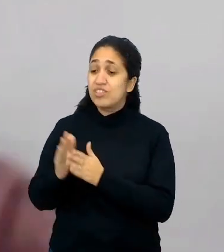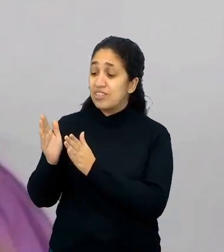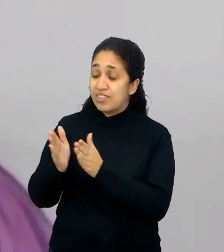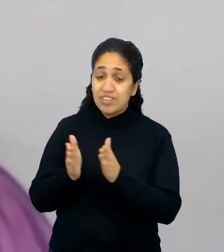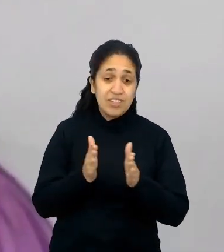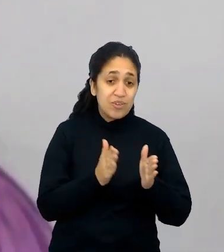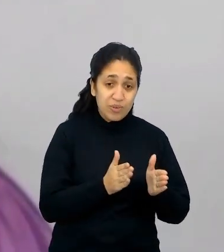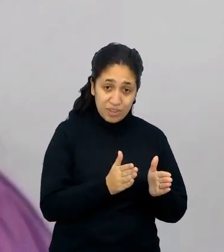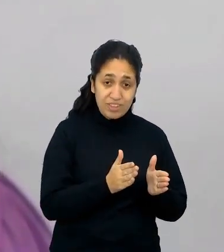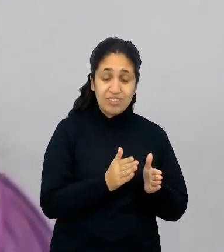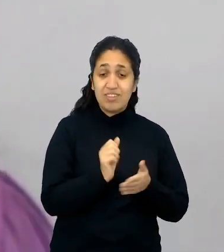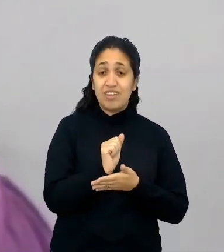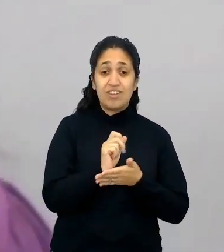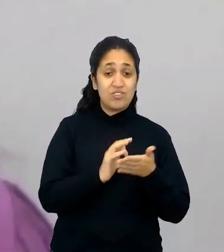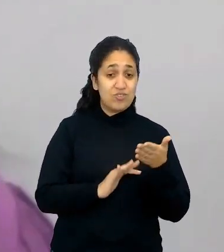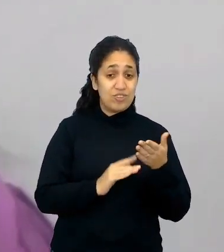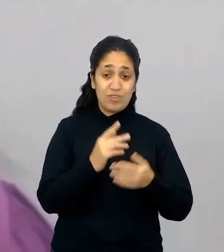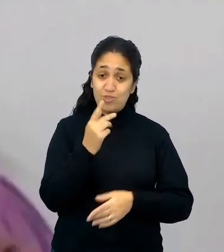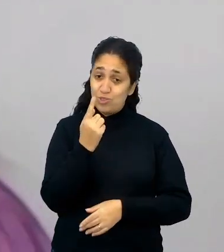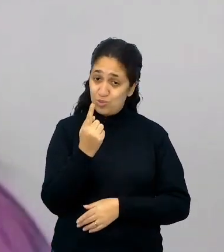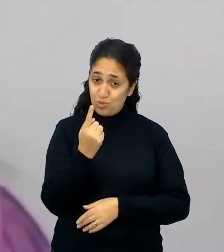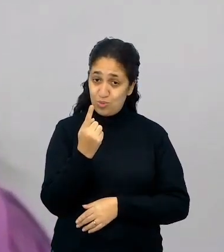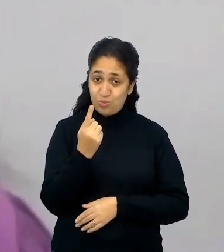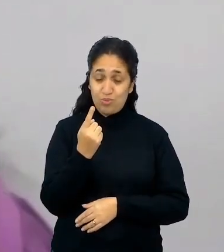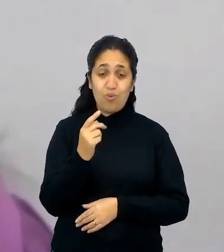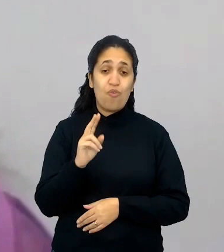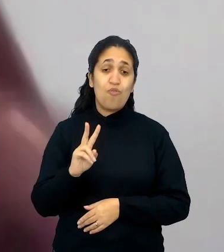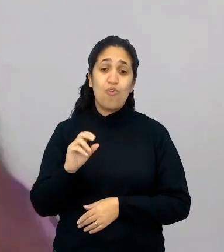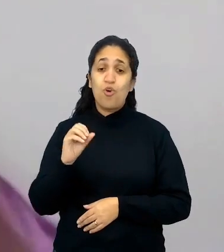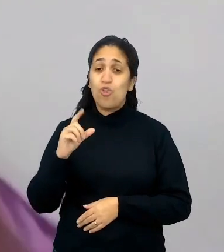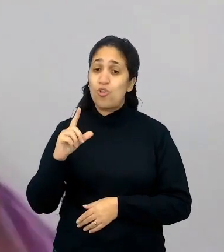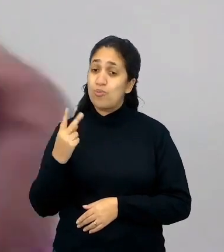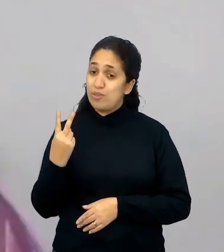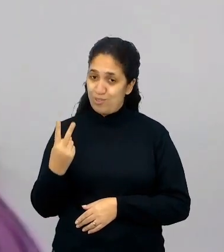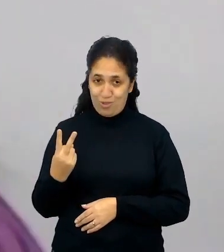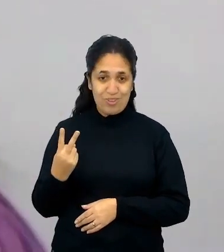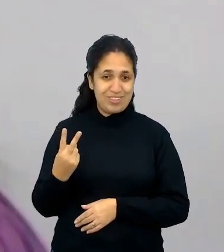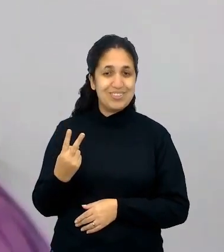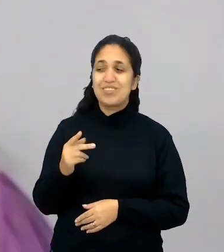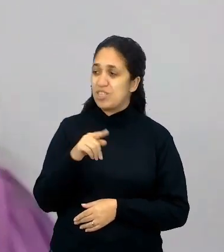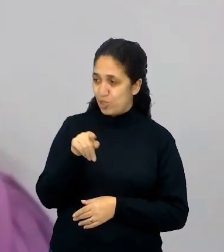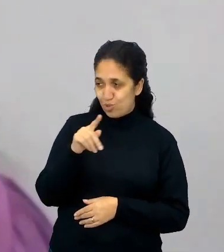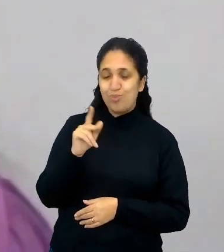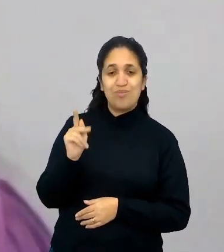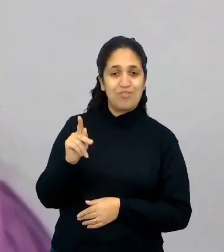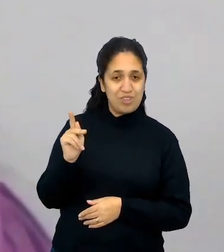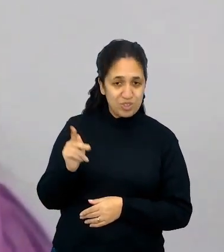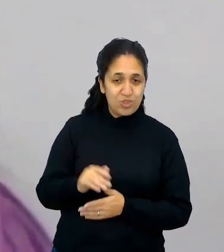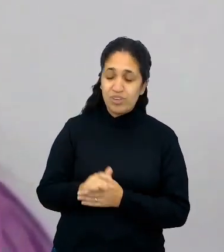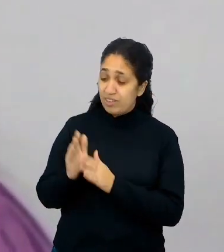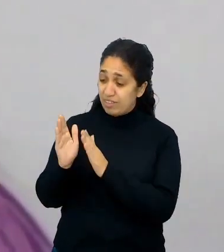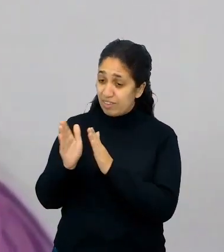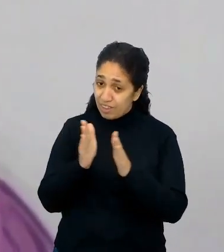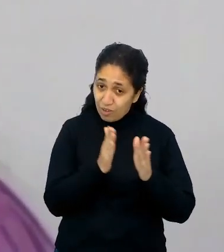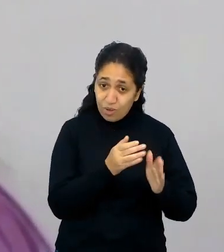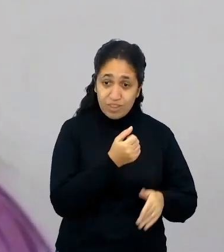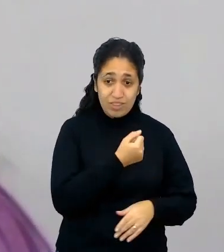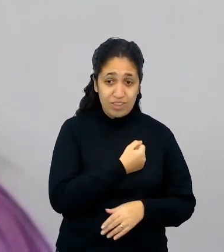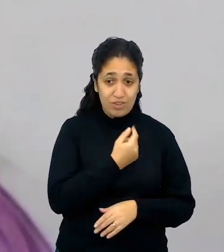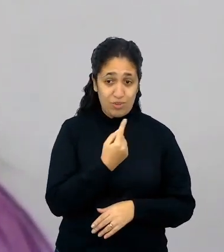sequência de atividades 1 do volume 2. Isso mesmo, professores. É a